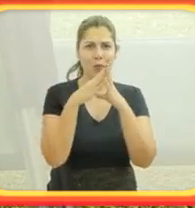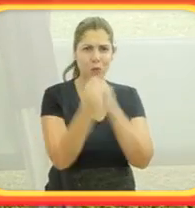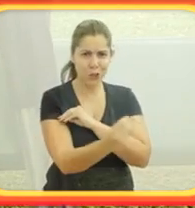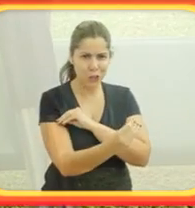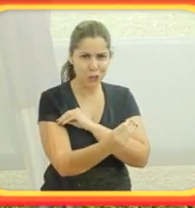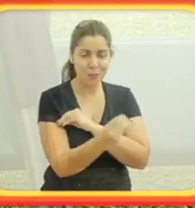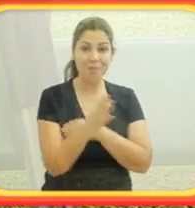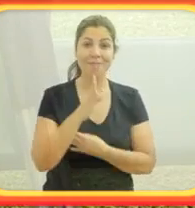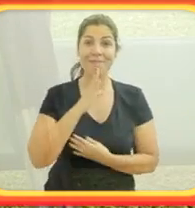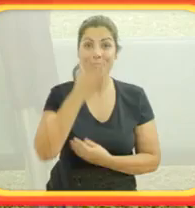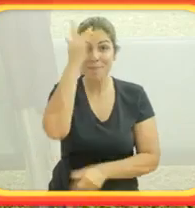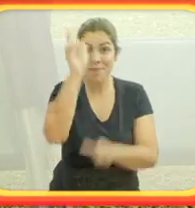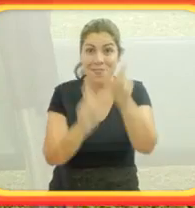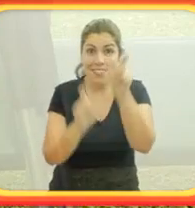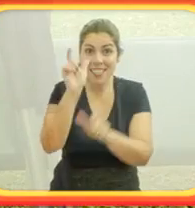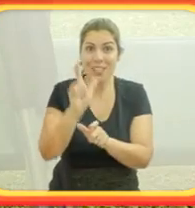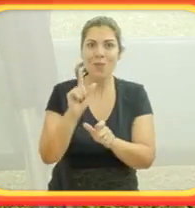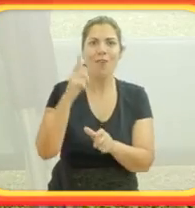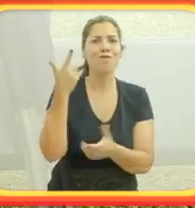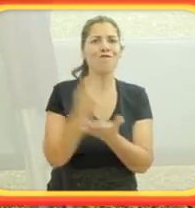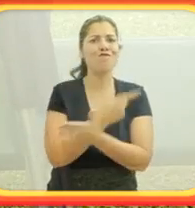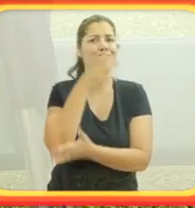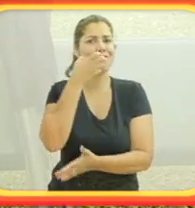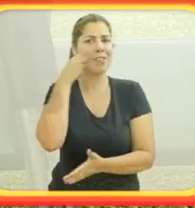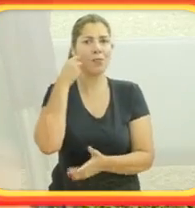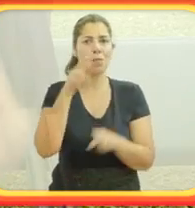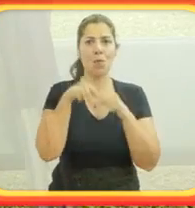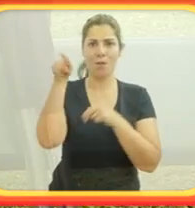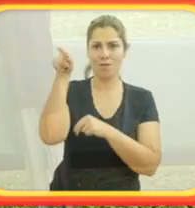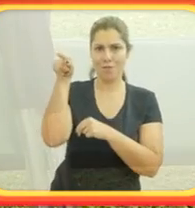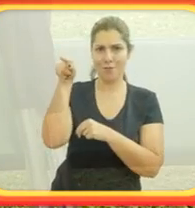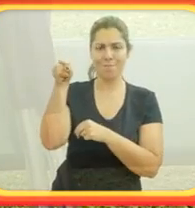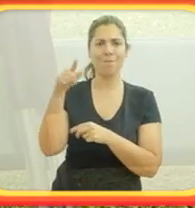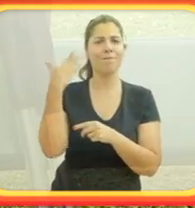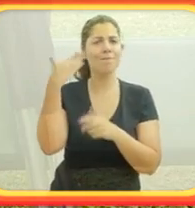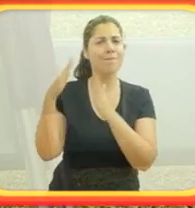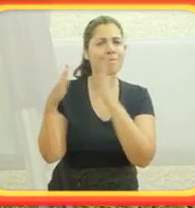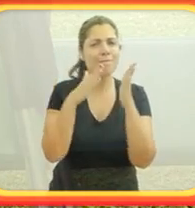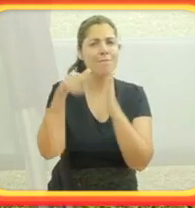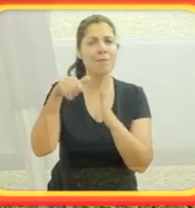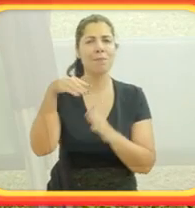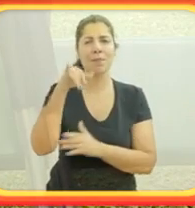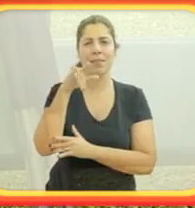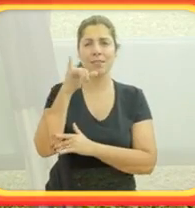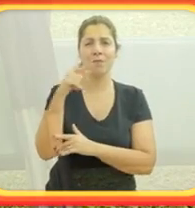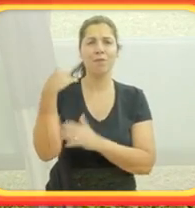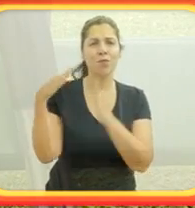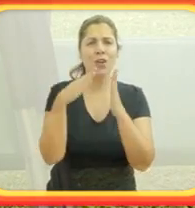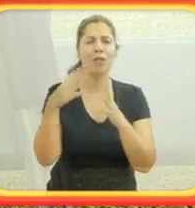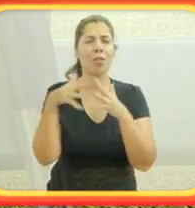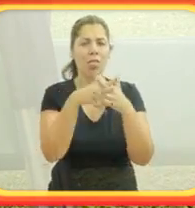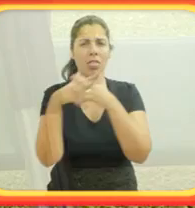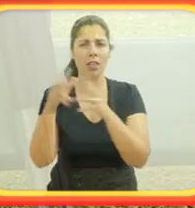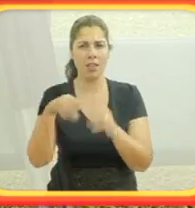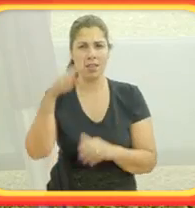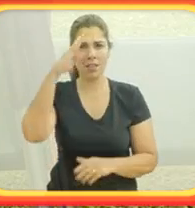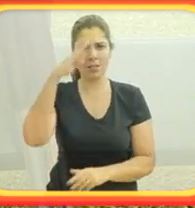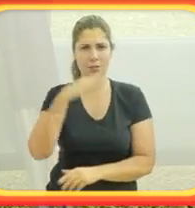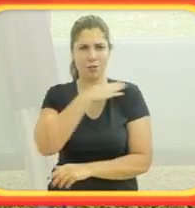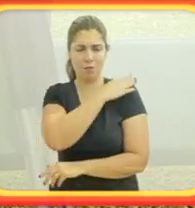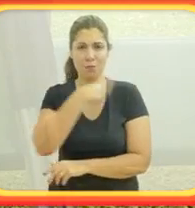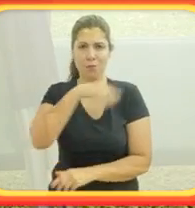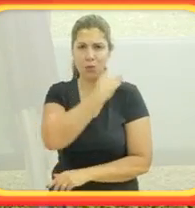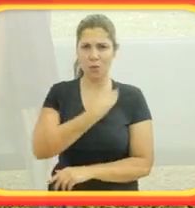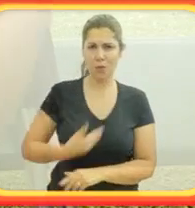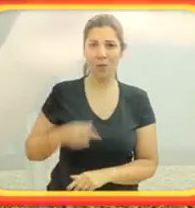conseguiu fugir. Então conheci pessoas que foram sequestradas por ele para trabalhar na milícia. E durante